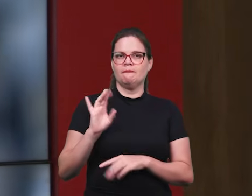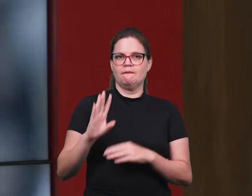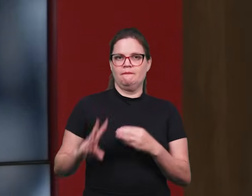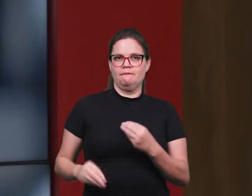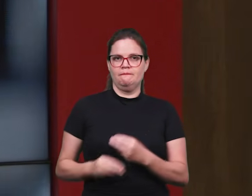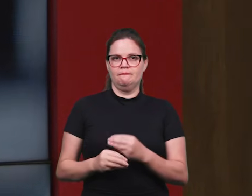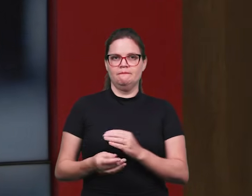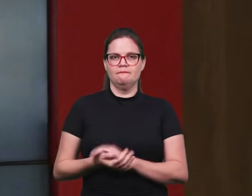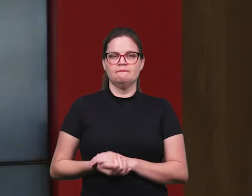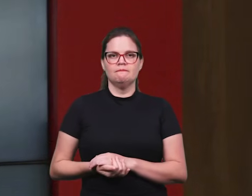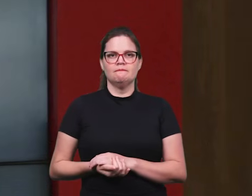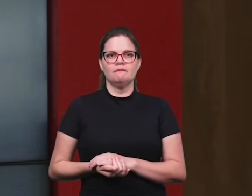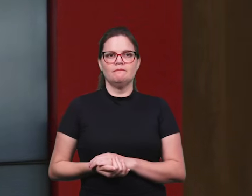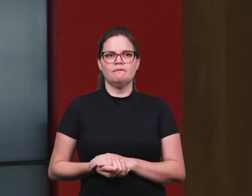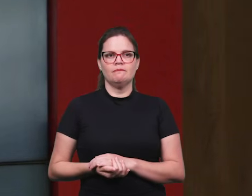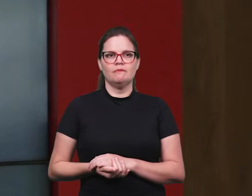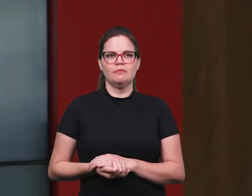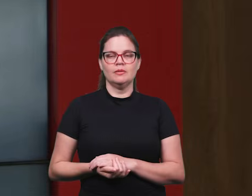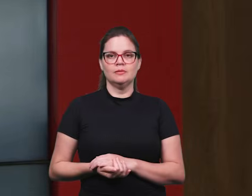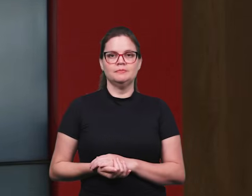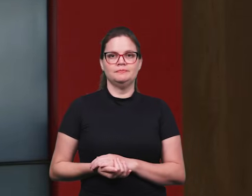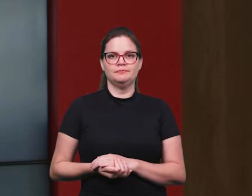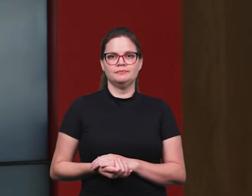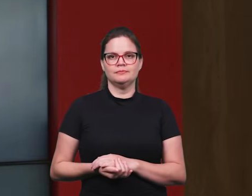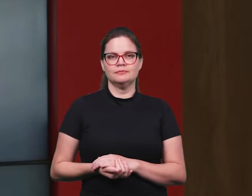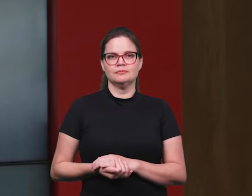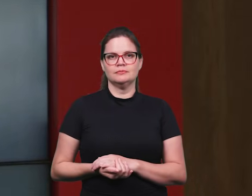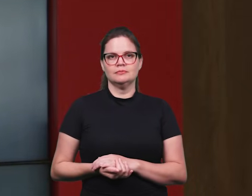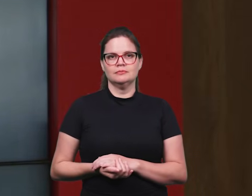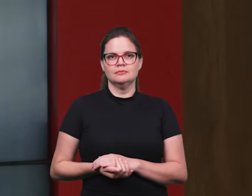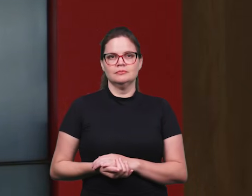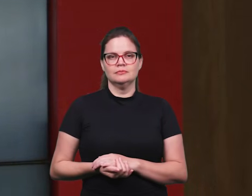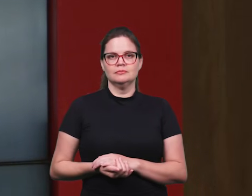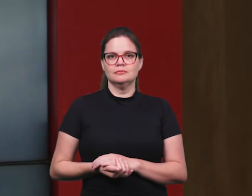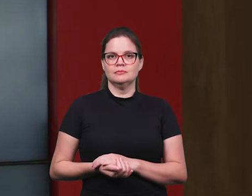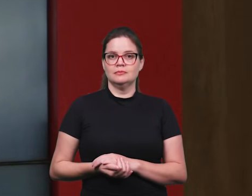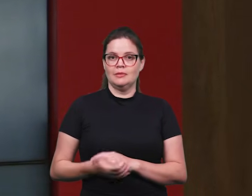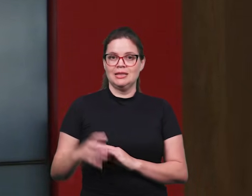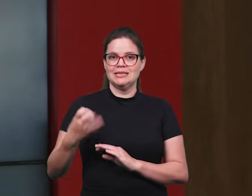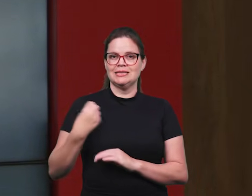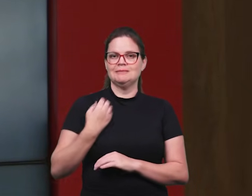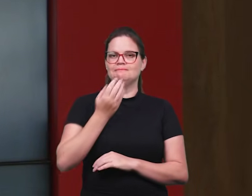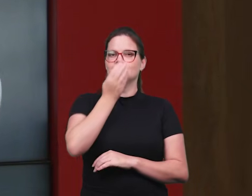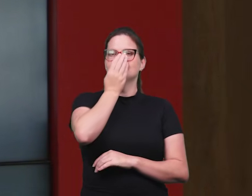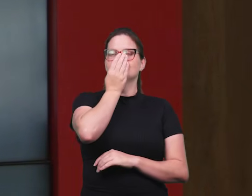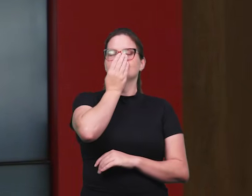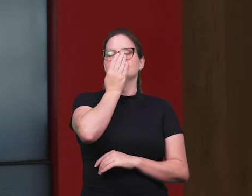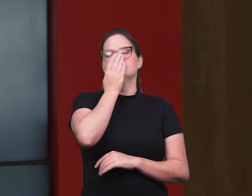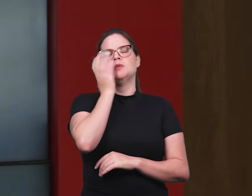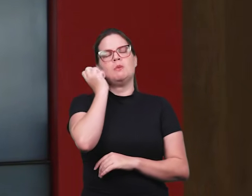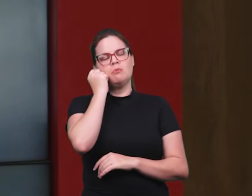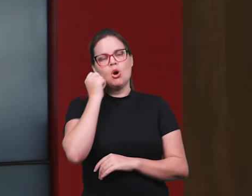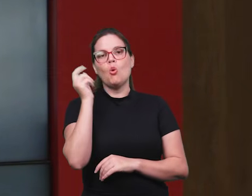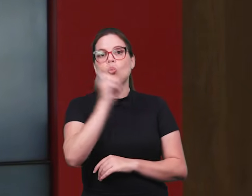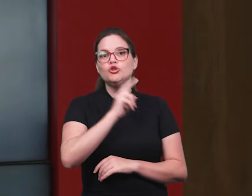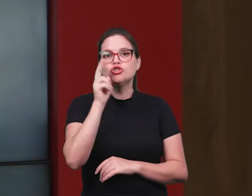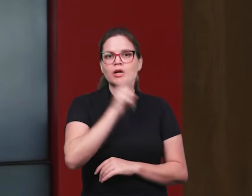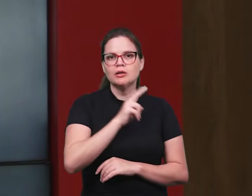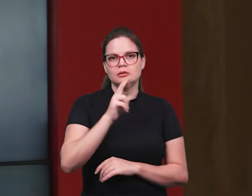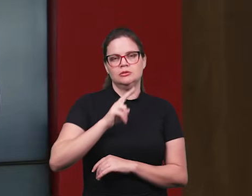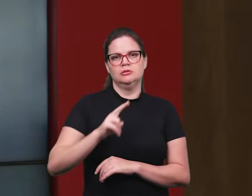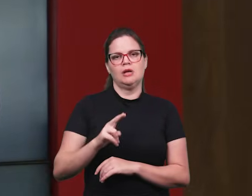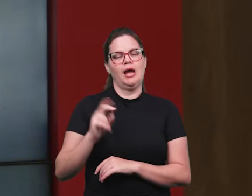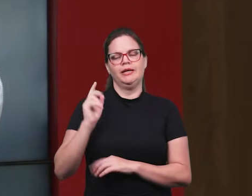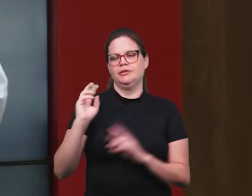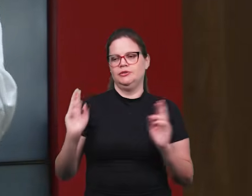que a gente está com um problema de tempo, anestesia de urgência, aí foge tudo, mas o anestesista tem que